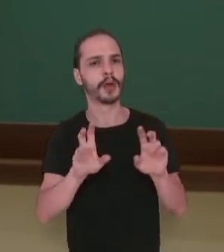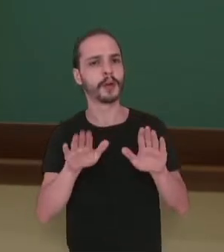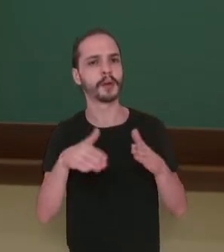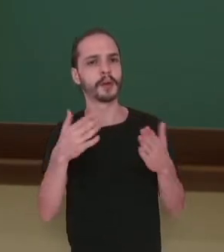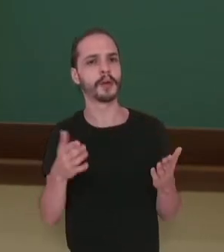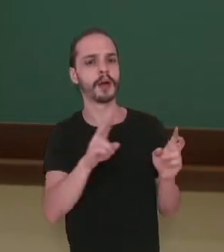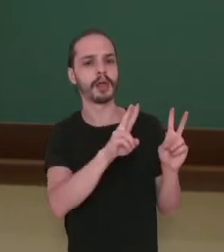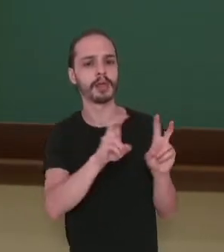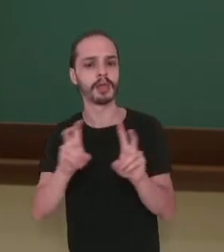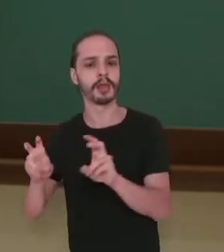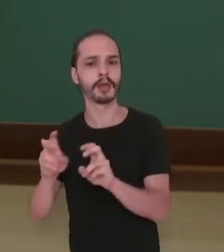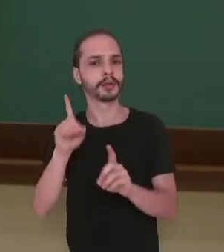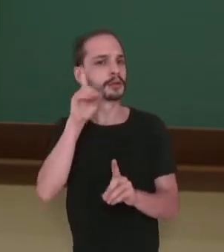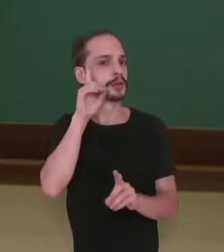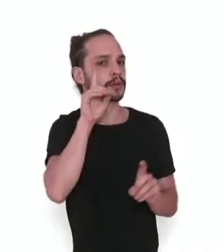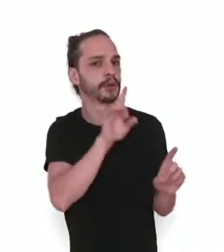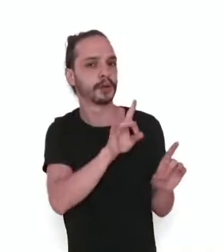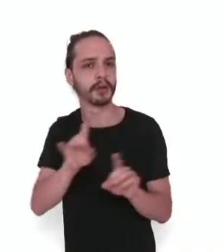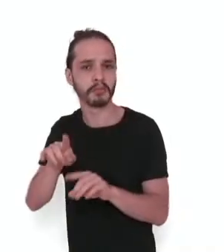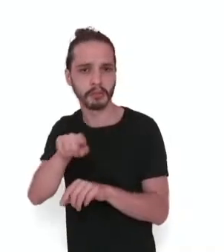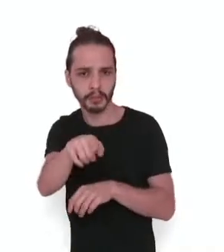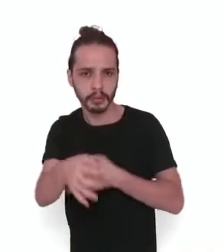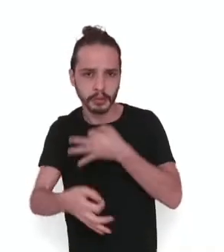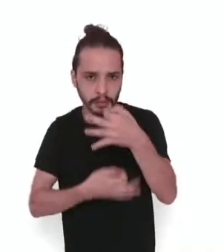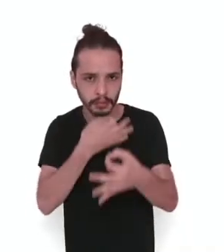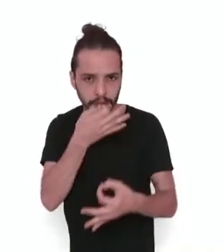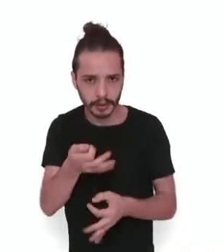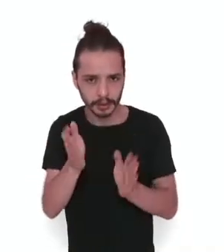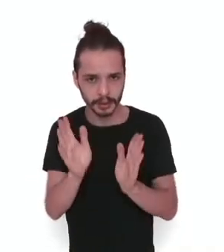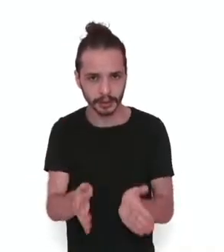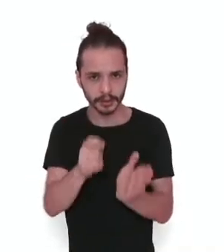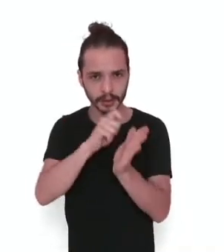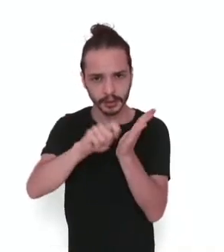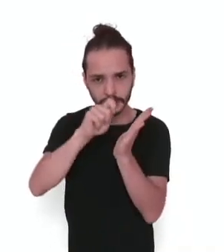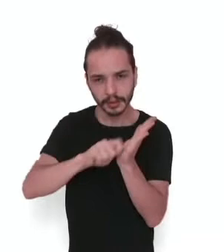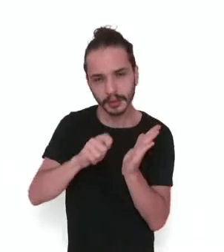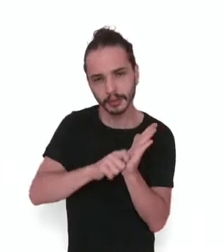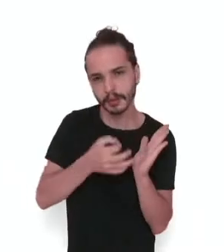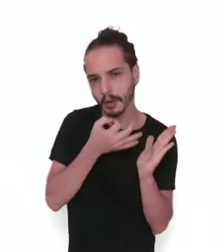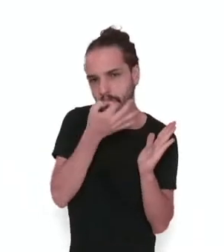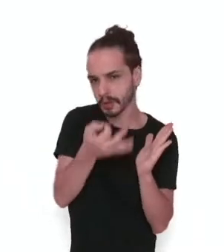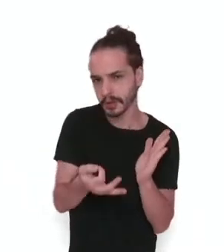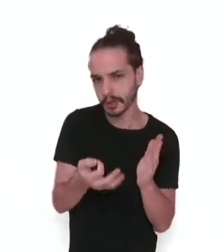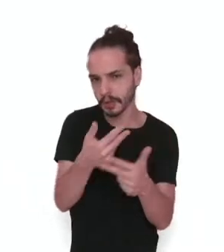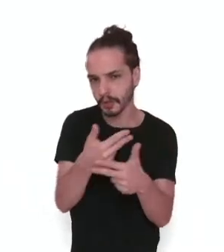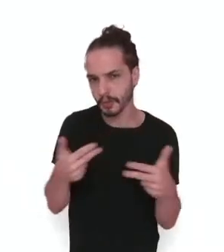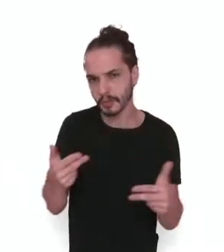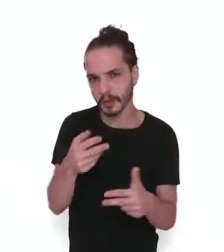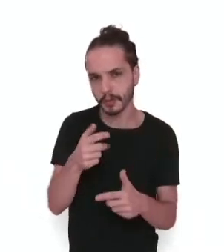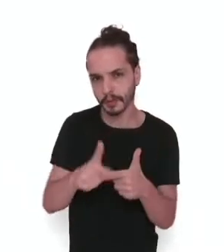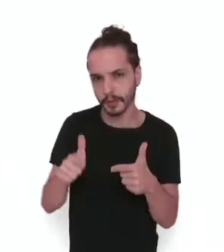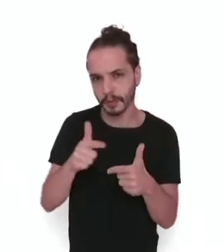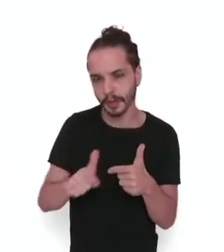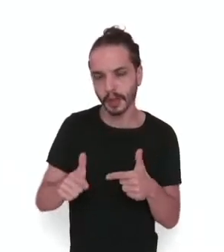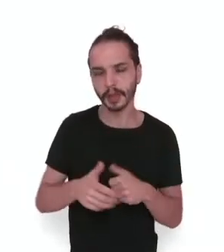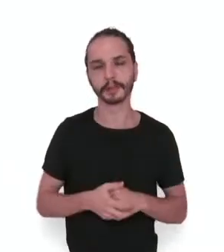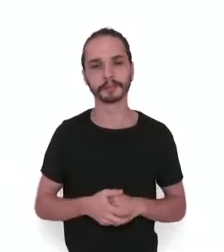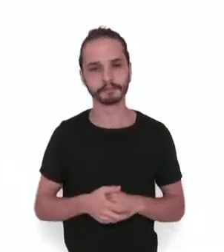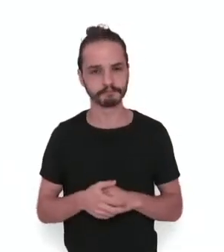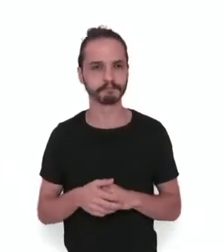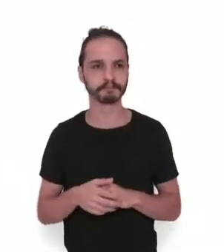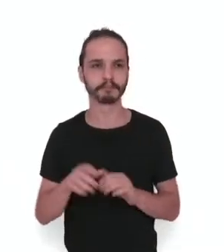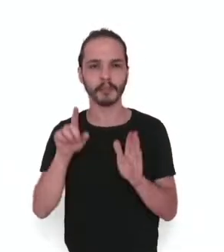você costuma elaborar opiniões? Já escreveu algum texto apresentando a sua opinião sobre um problema? Algumas questões aqui só